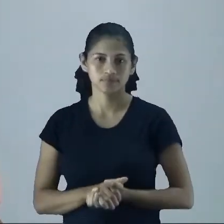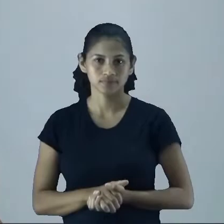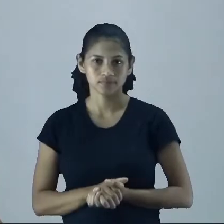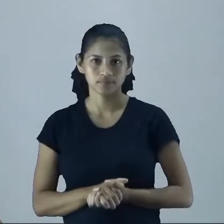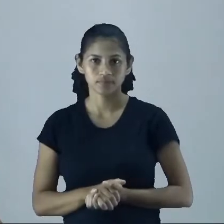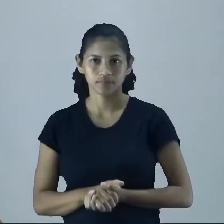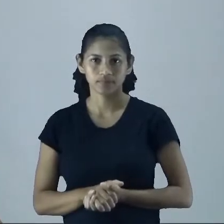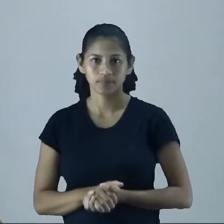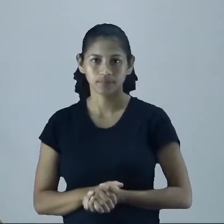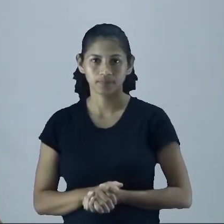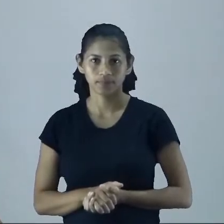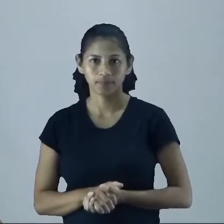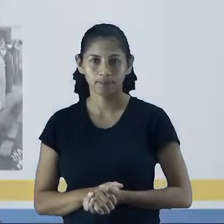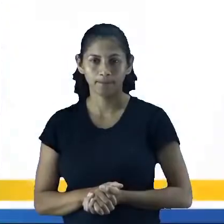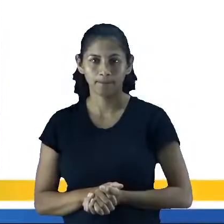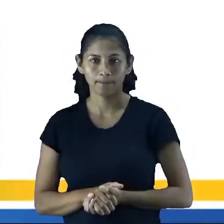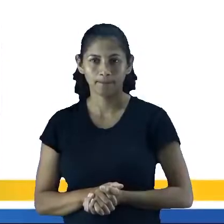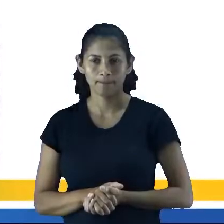êxodo rural.